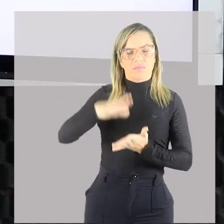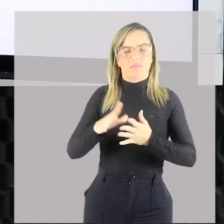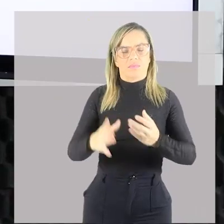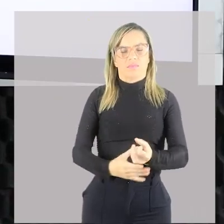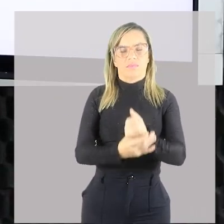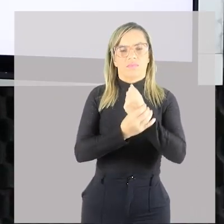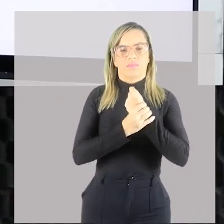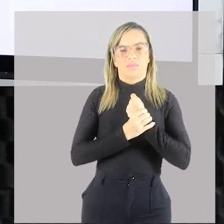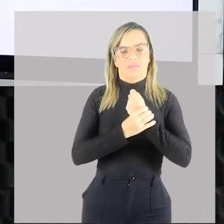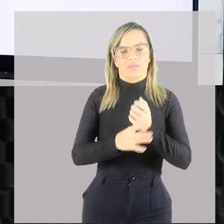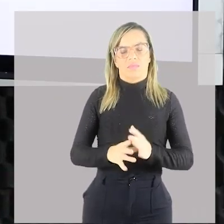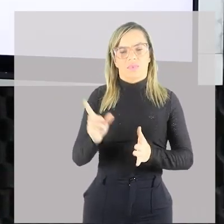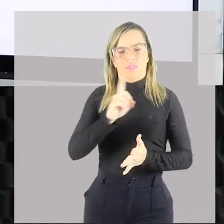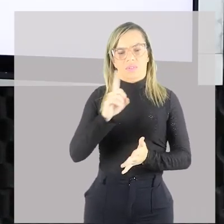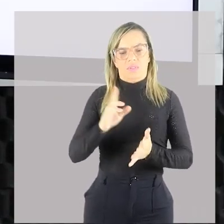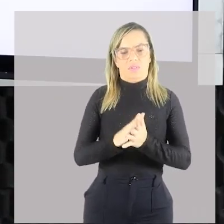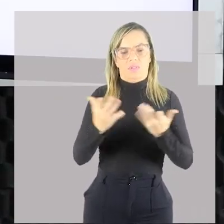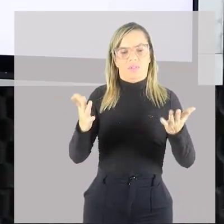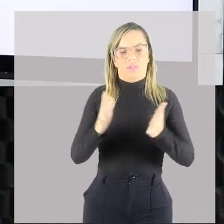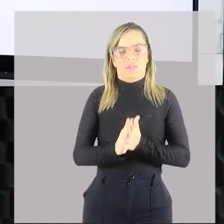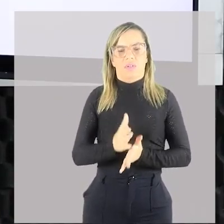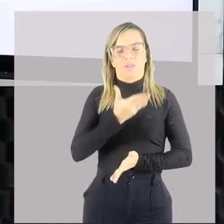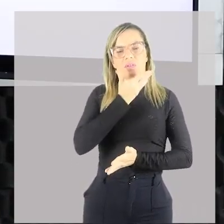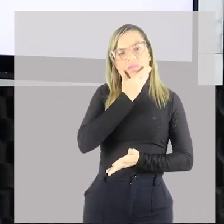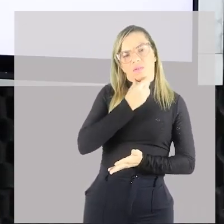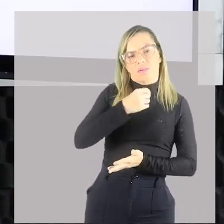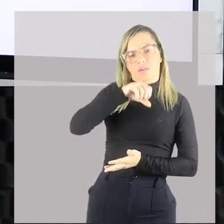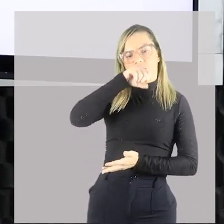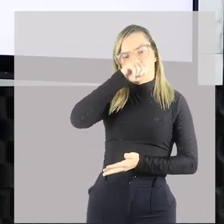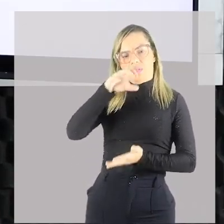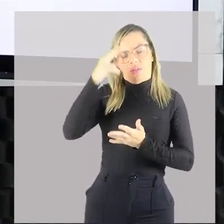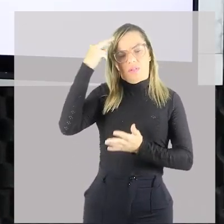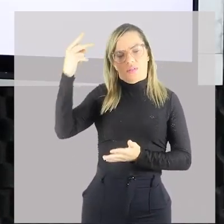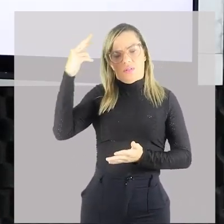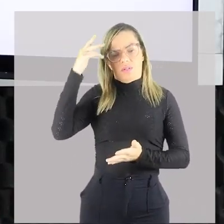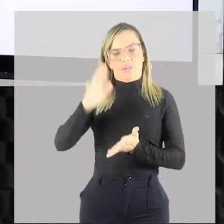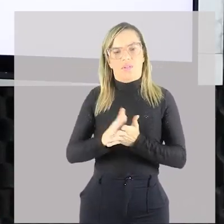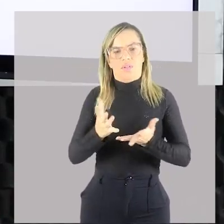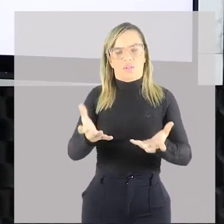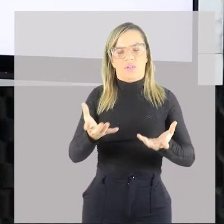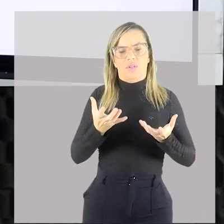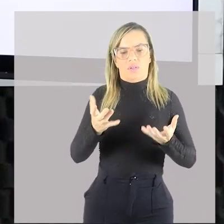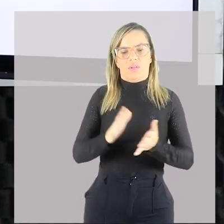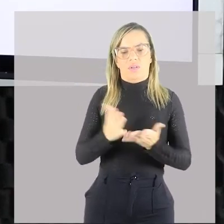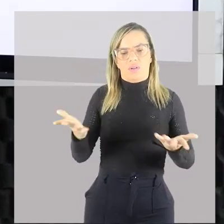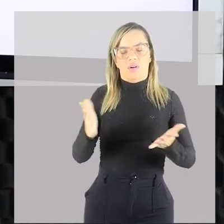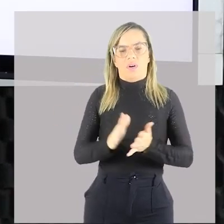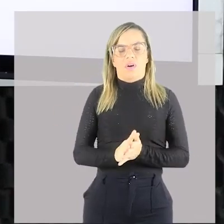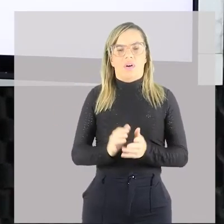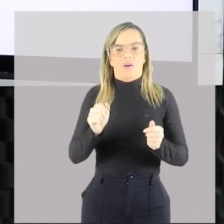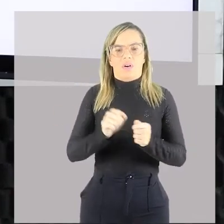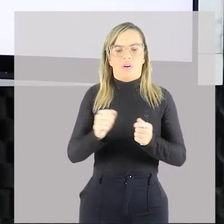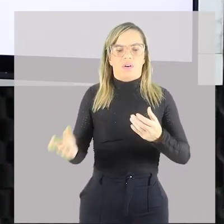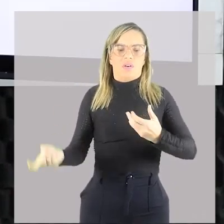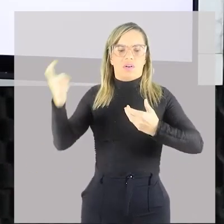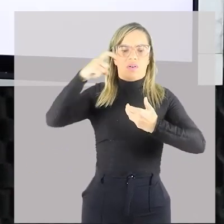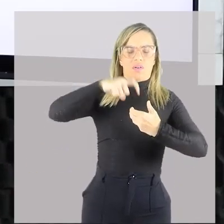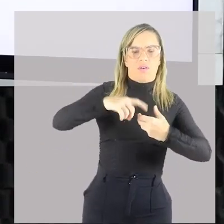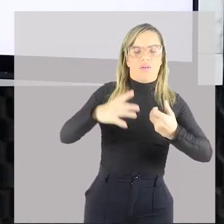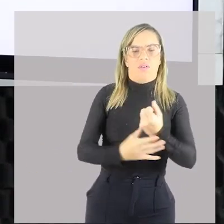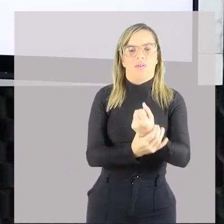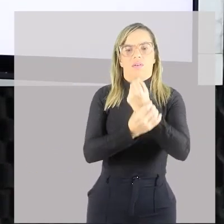e ele não é necessariamente o pai dessa história toda, ele está querendo apenas fazer elogios e talvez até que volte